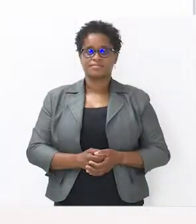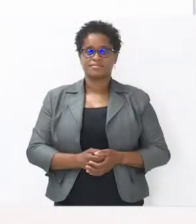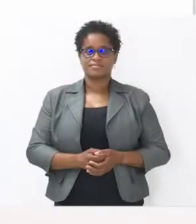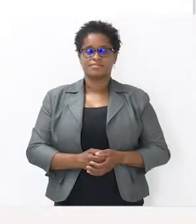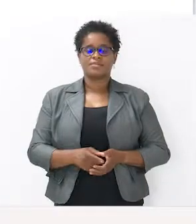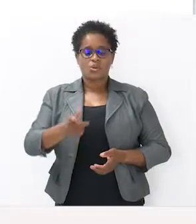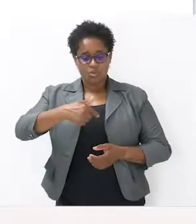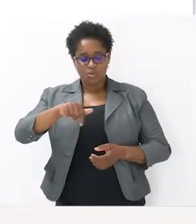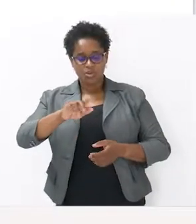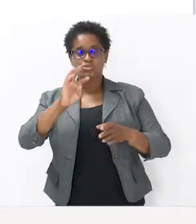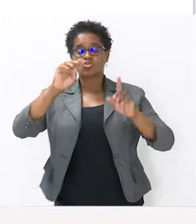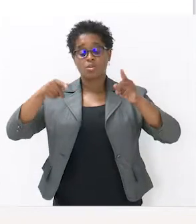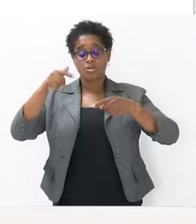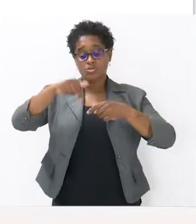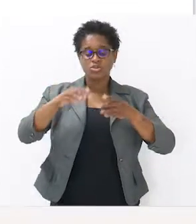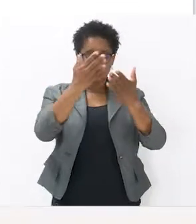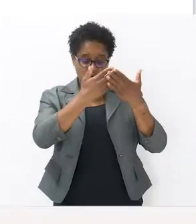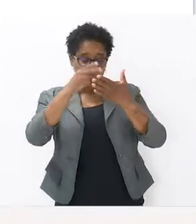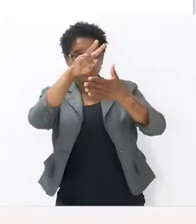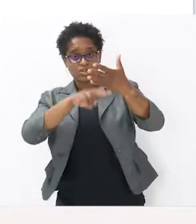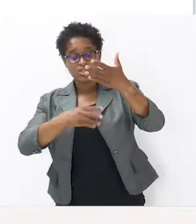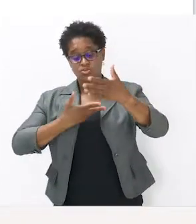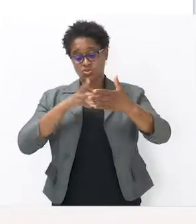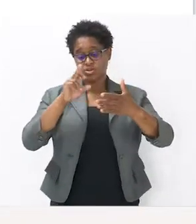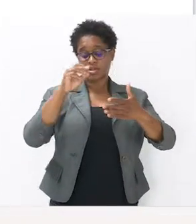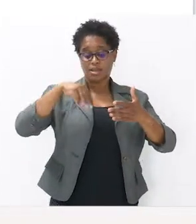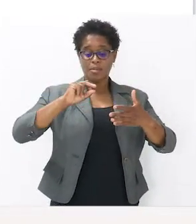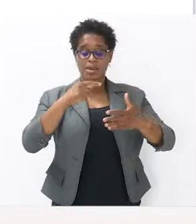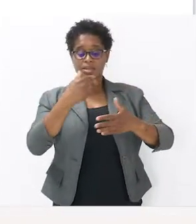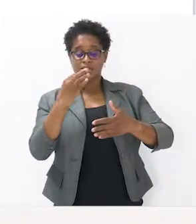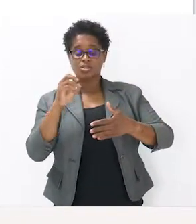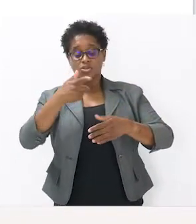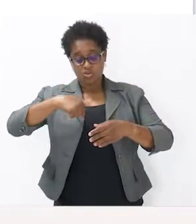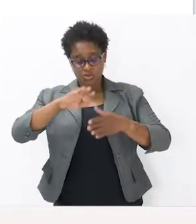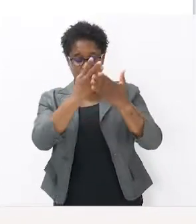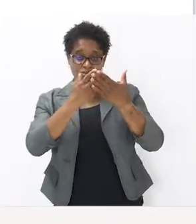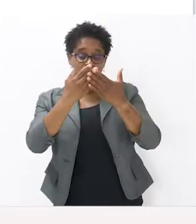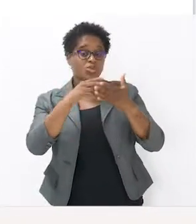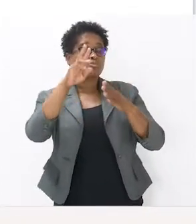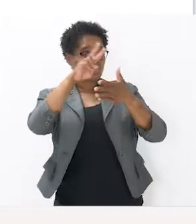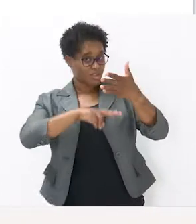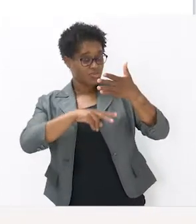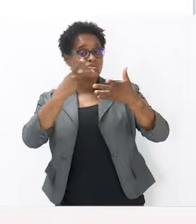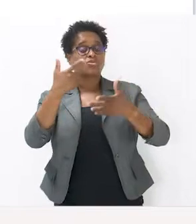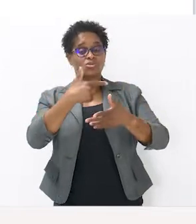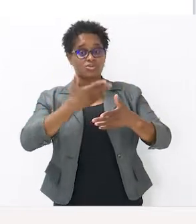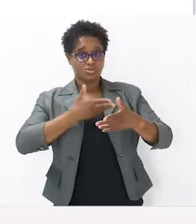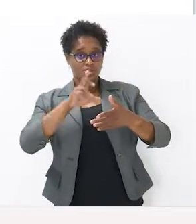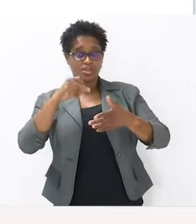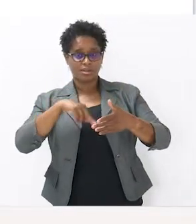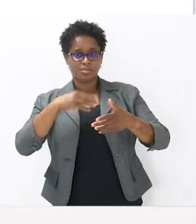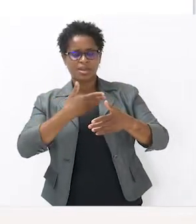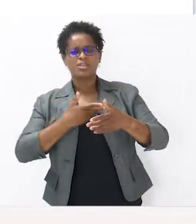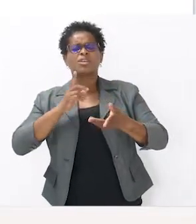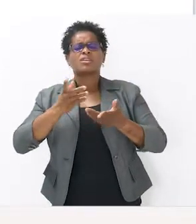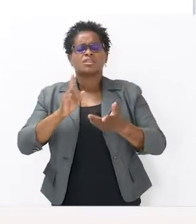O nosso sumário de hoje é estudo do texto dramático. Nós vamos estudar o texto dramático. E devem estar a perguntar, mas o